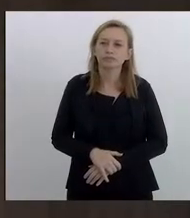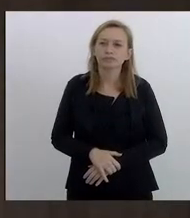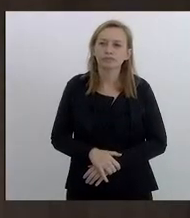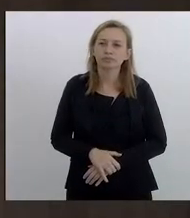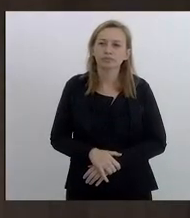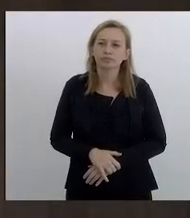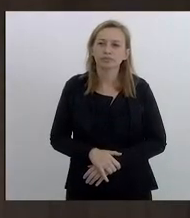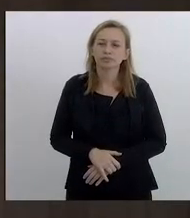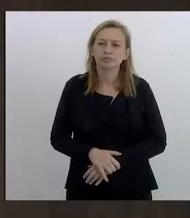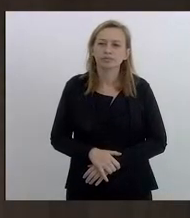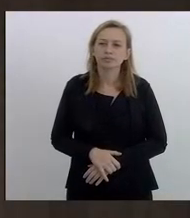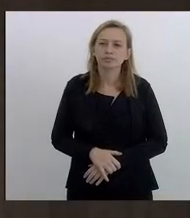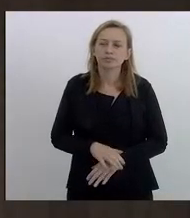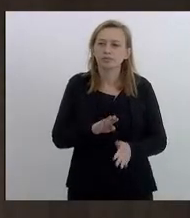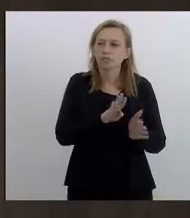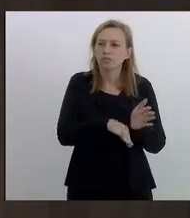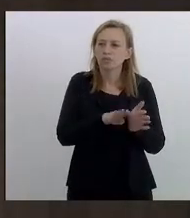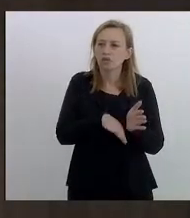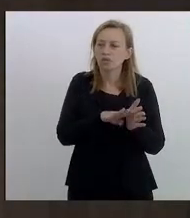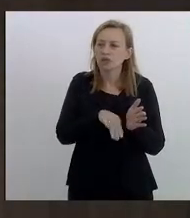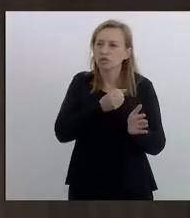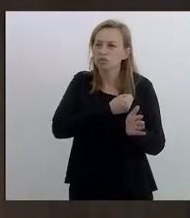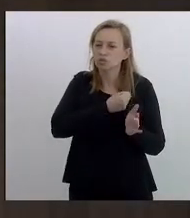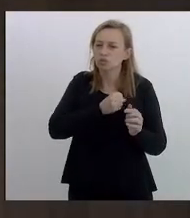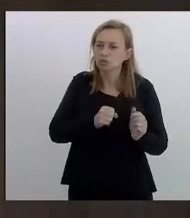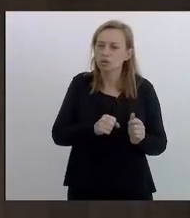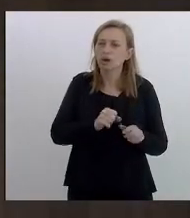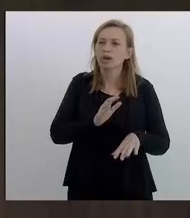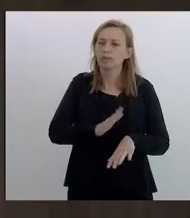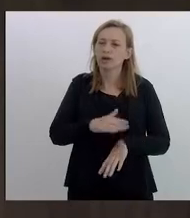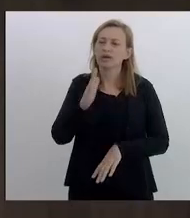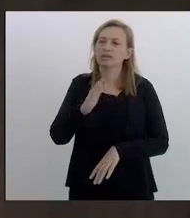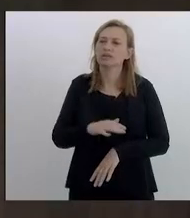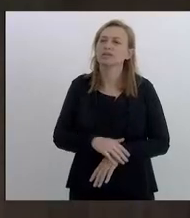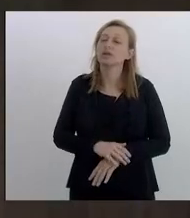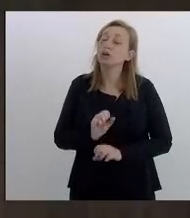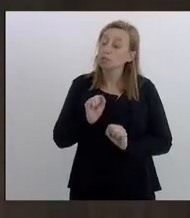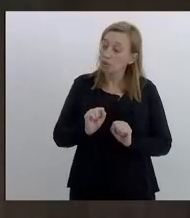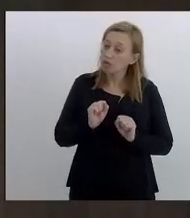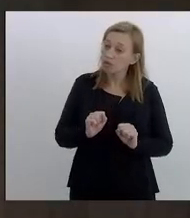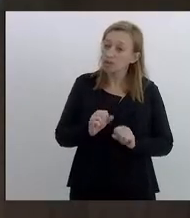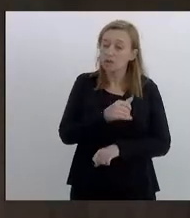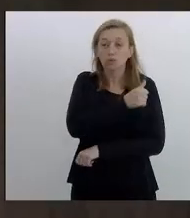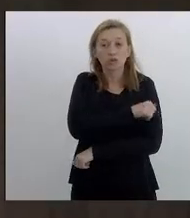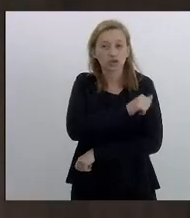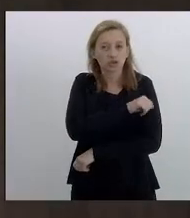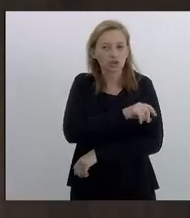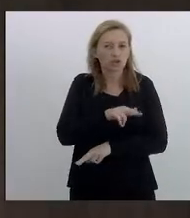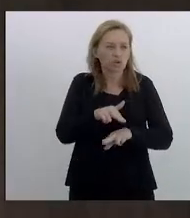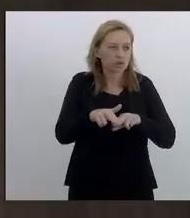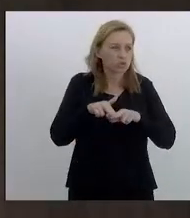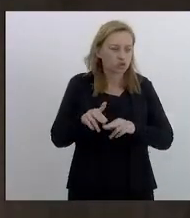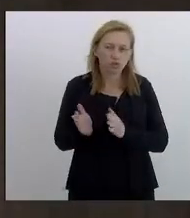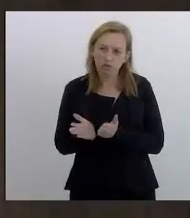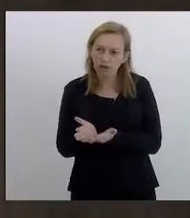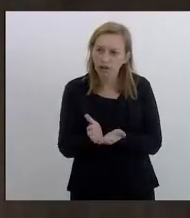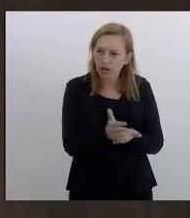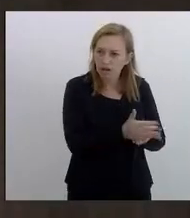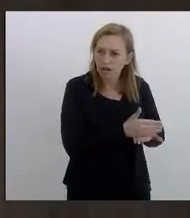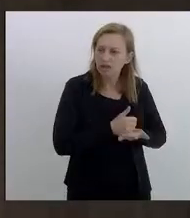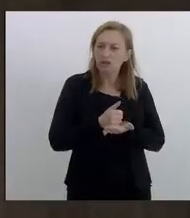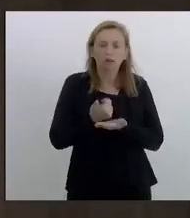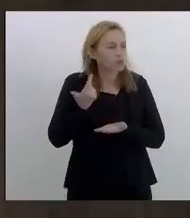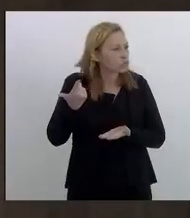um aumento no teto de gastos, o que pode fazer com que o Rio de Janeiro, por conta da sua arrecadação, não